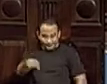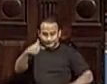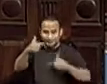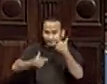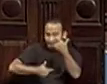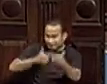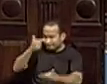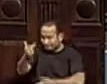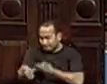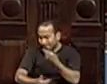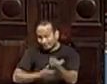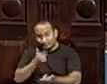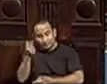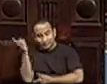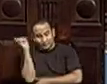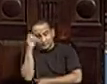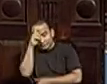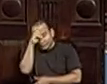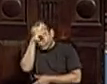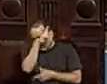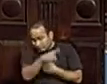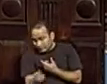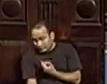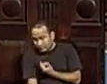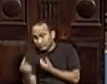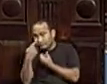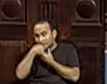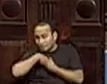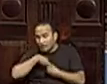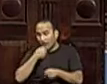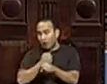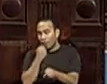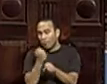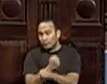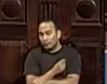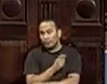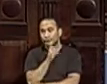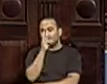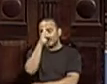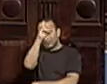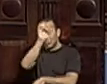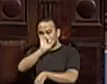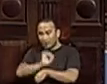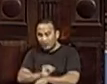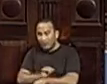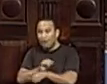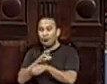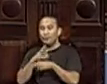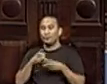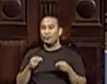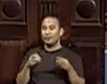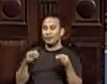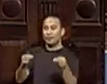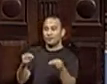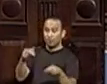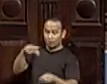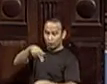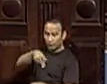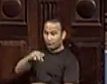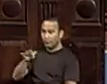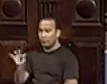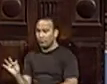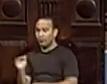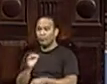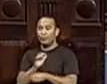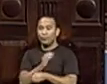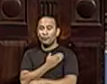luta danada para a retomada das obras do Hospital Estadual do Câncer de Nova Friburgo, onde o governo do